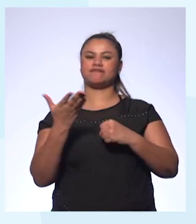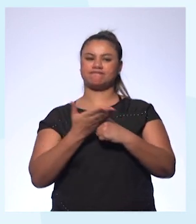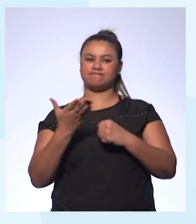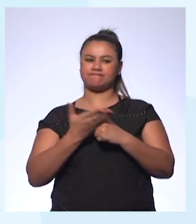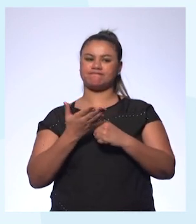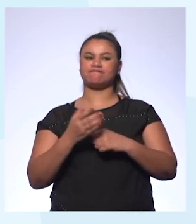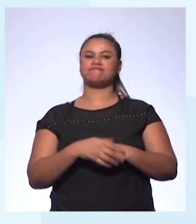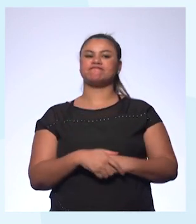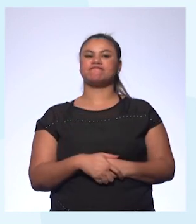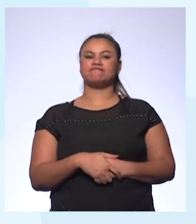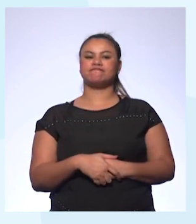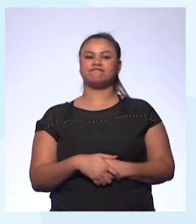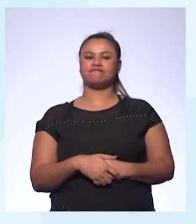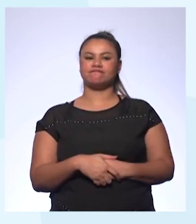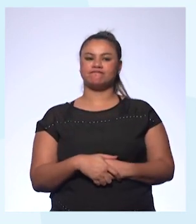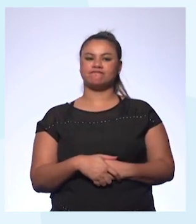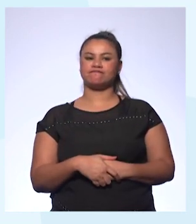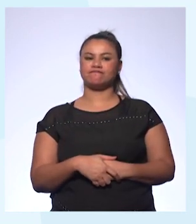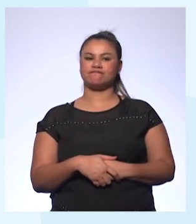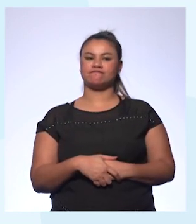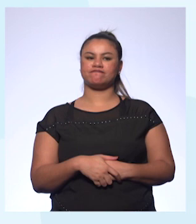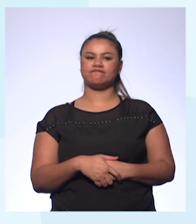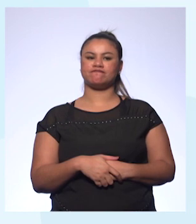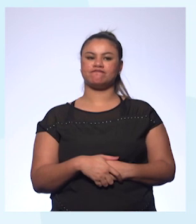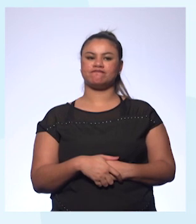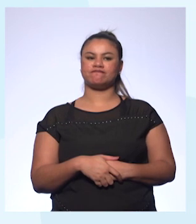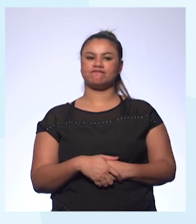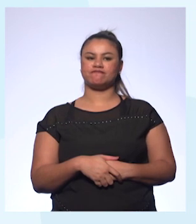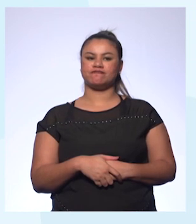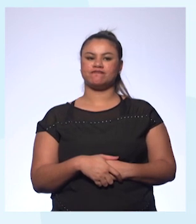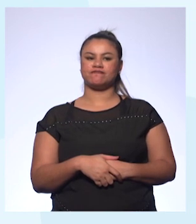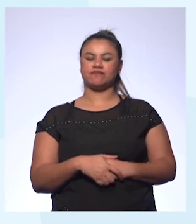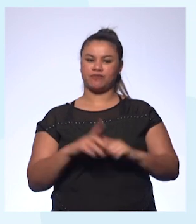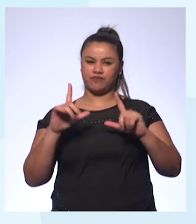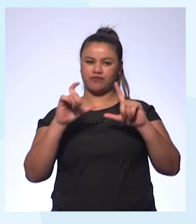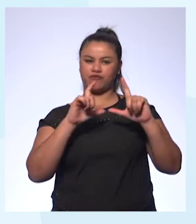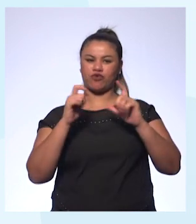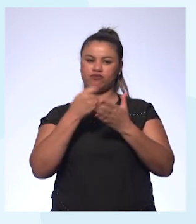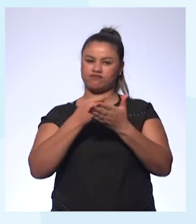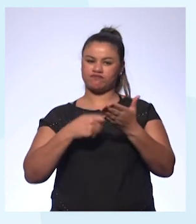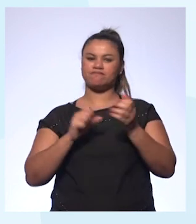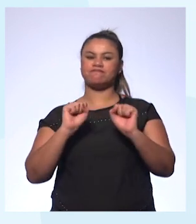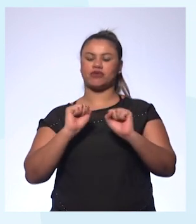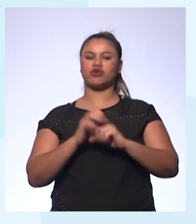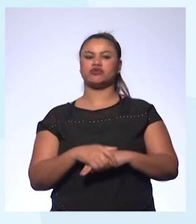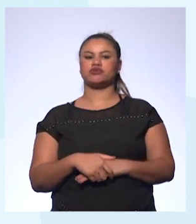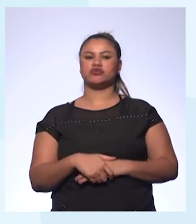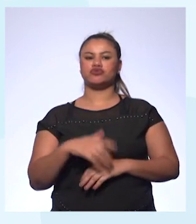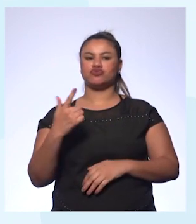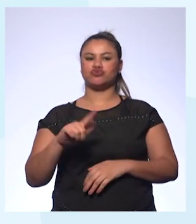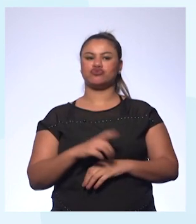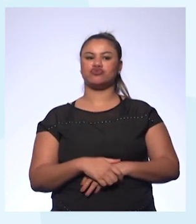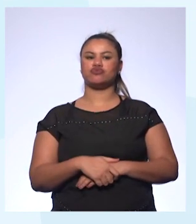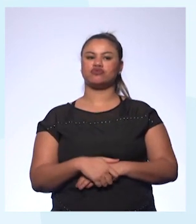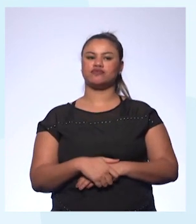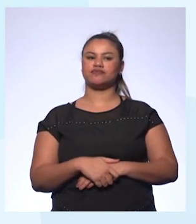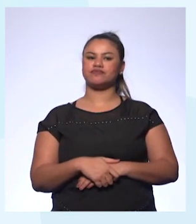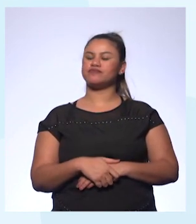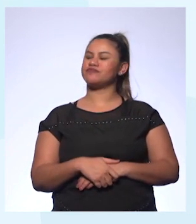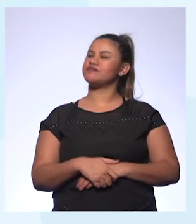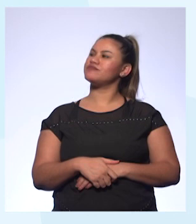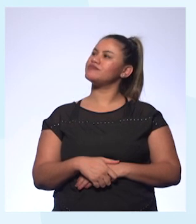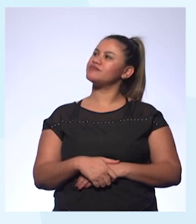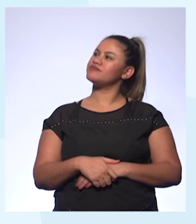médio vamos a próxima imagem a gente tem aí aí já tem a resposta de 40 print ou anotar agora a gente tem mais um e